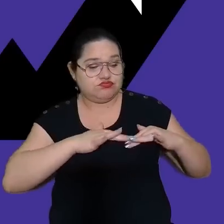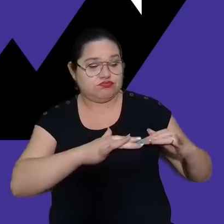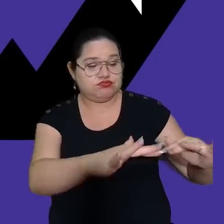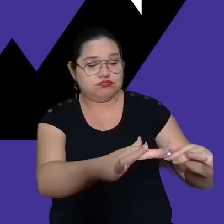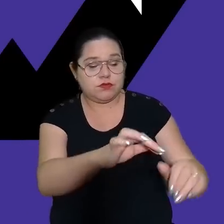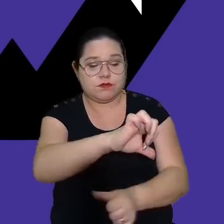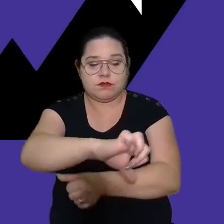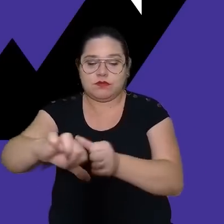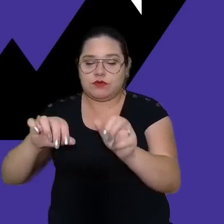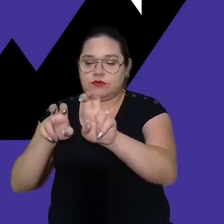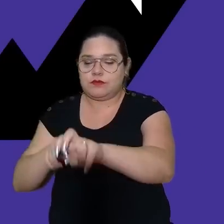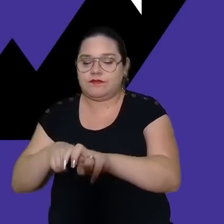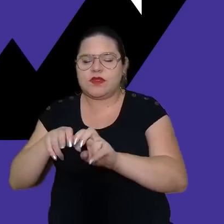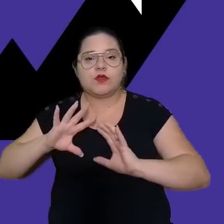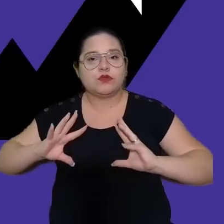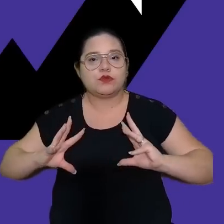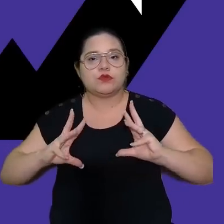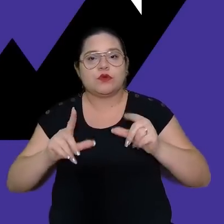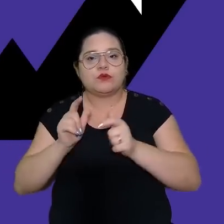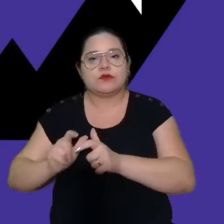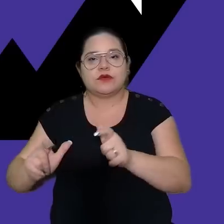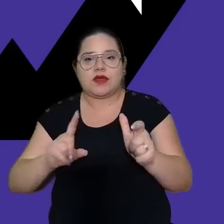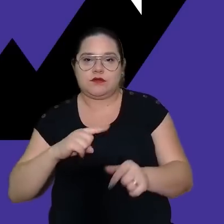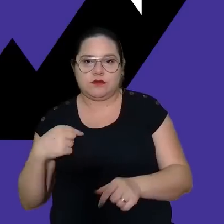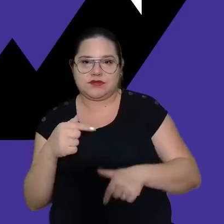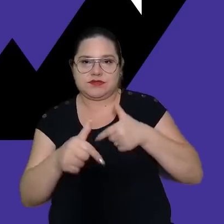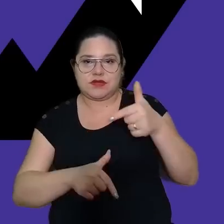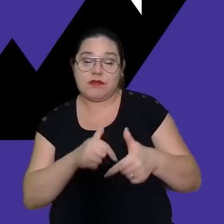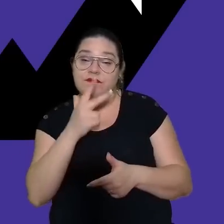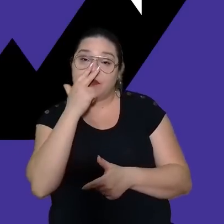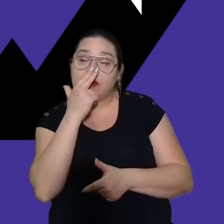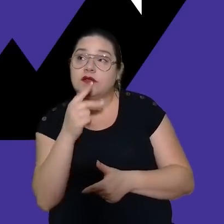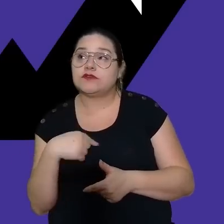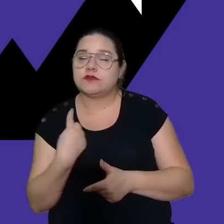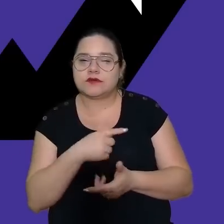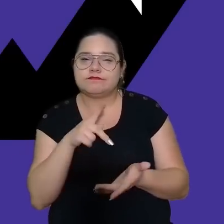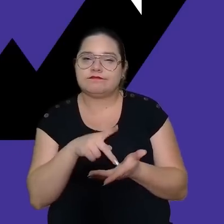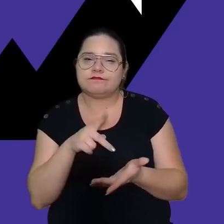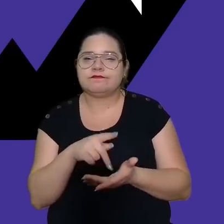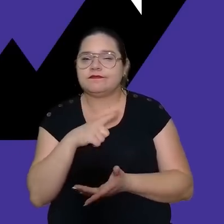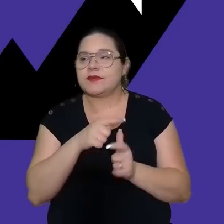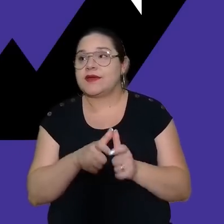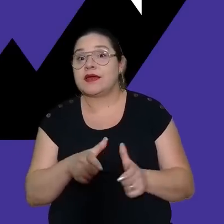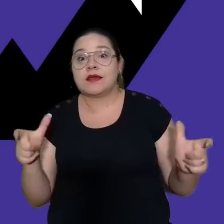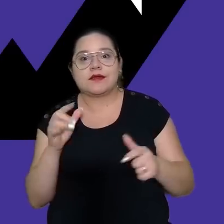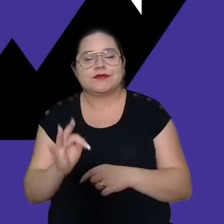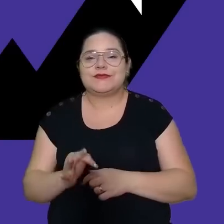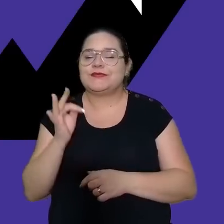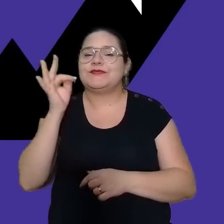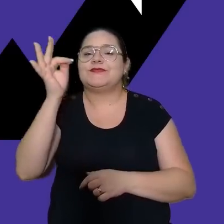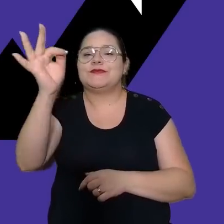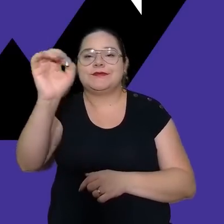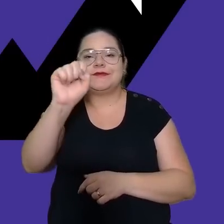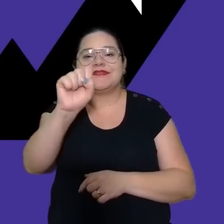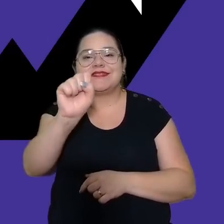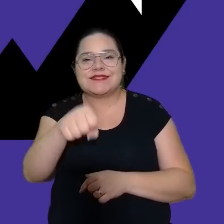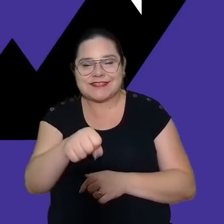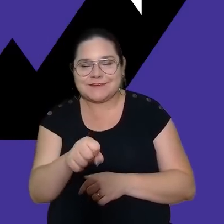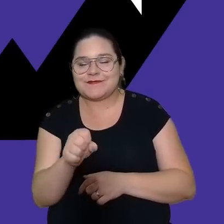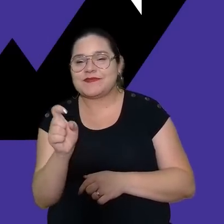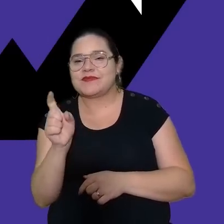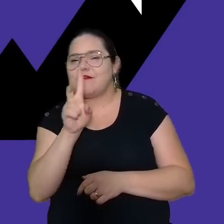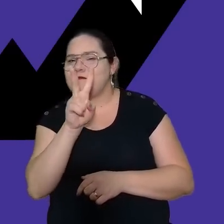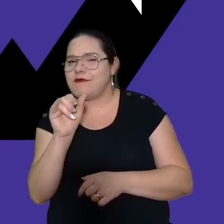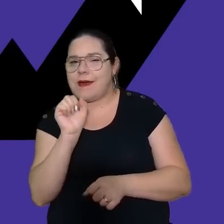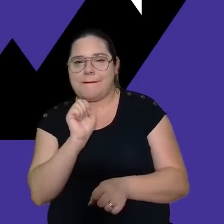notório em toda a região que a gente atua. Então, acho que a gente tem realmente um grande futuro, né? Não vai parar de crescer a